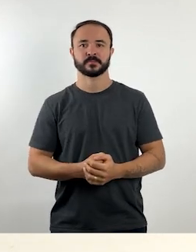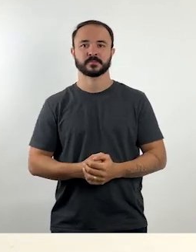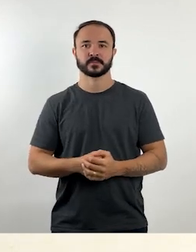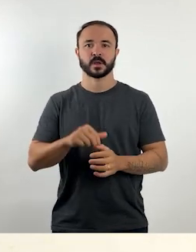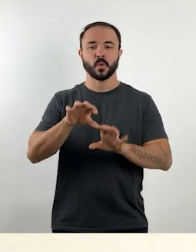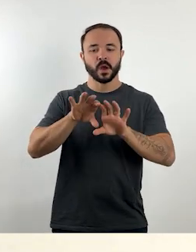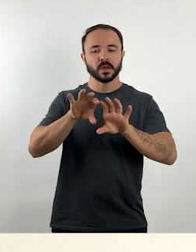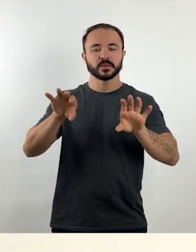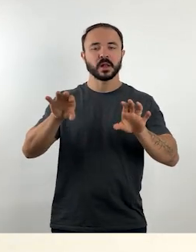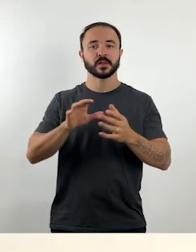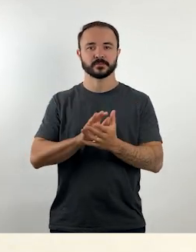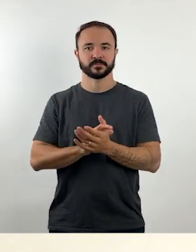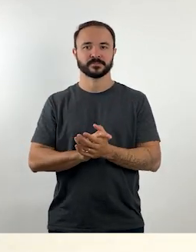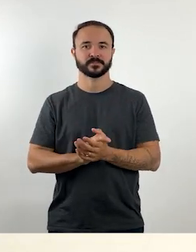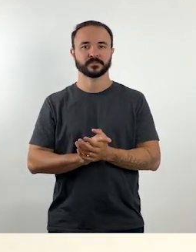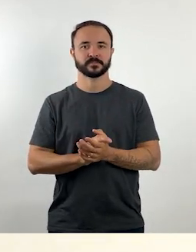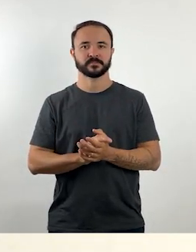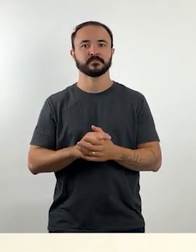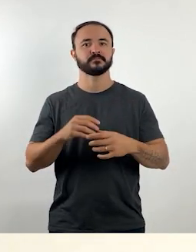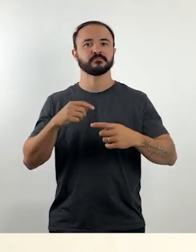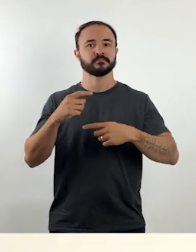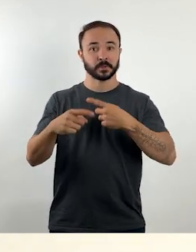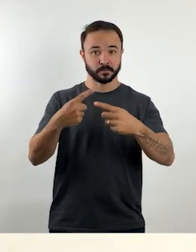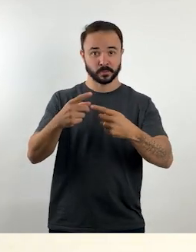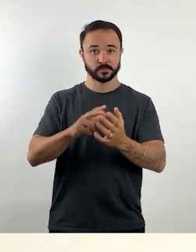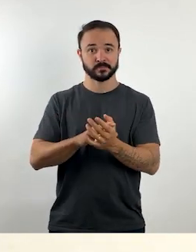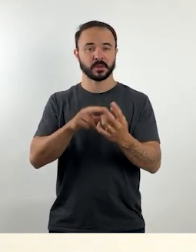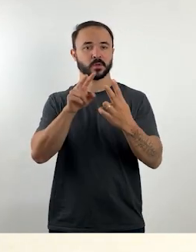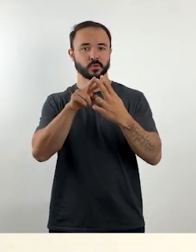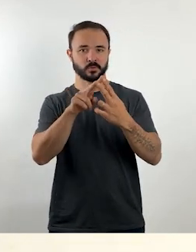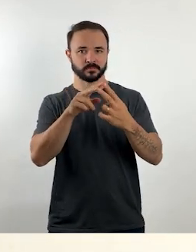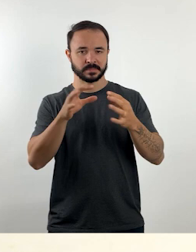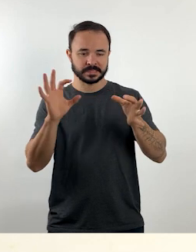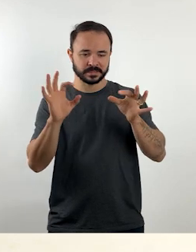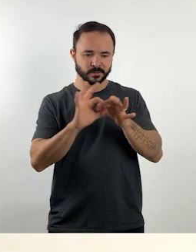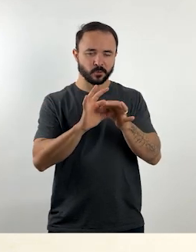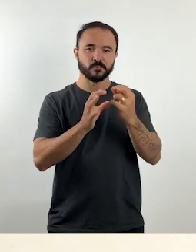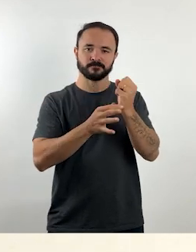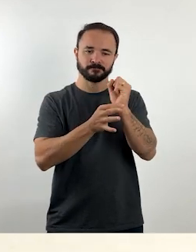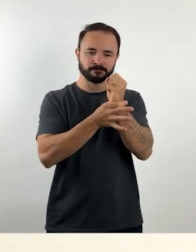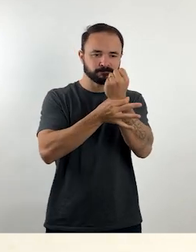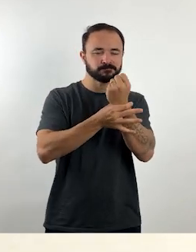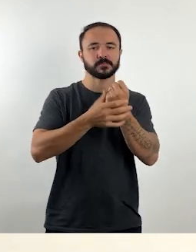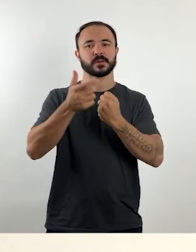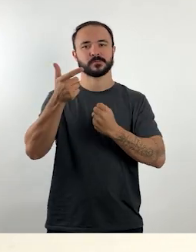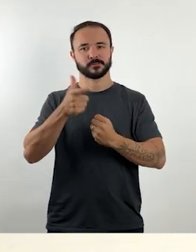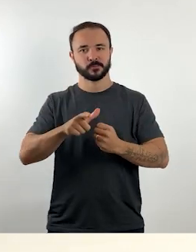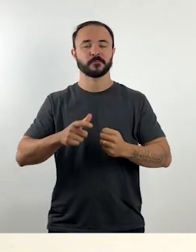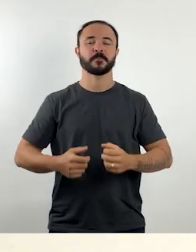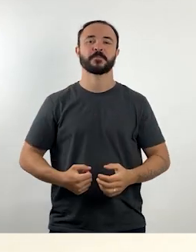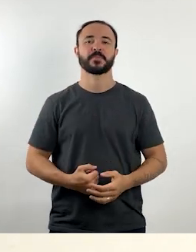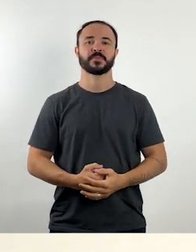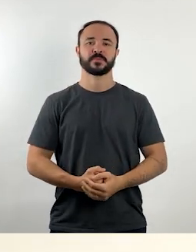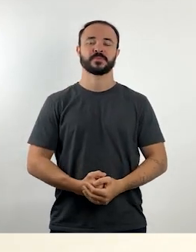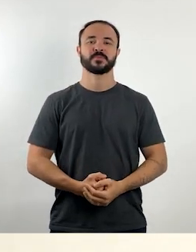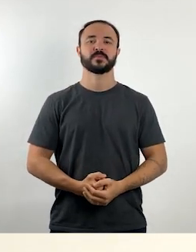um em cada lado, e pego as outras duas peças para fixar aqui